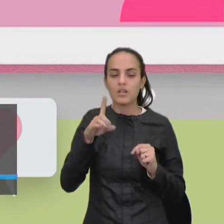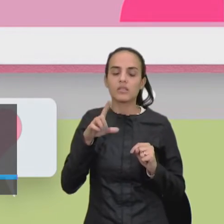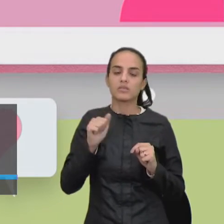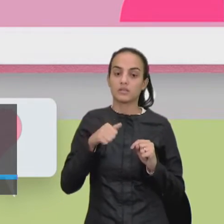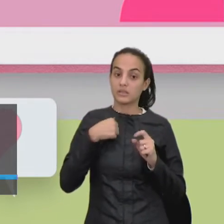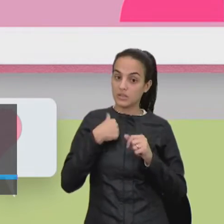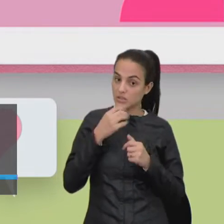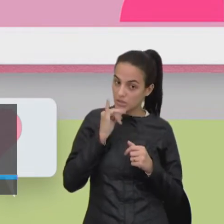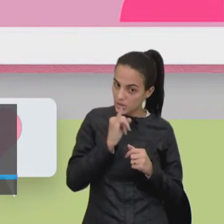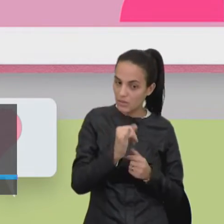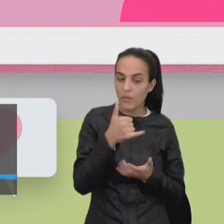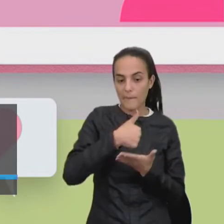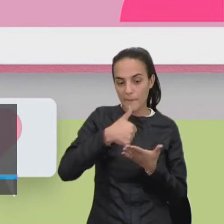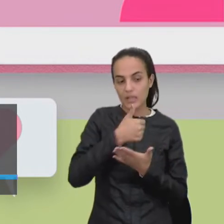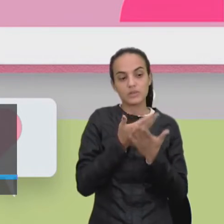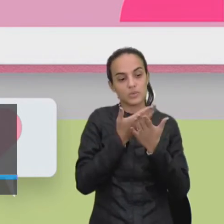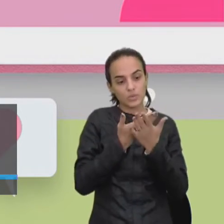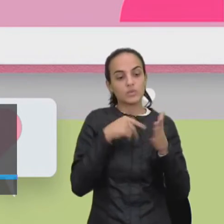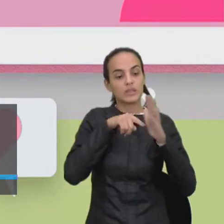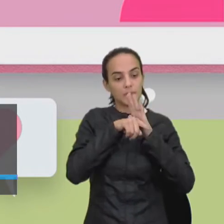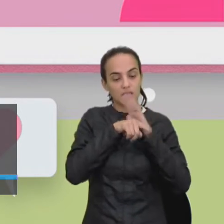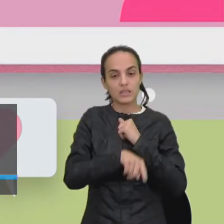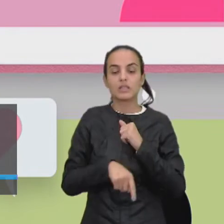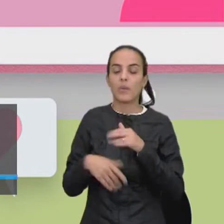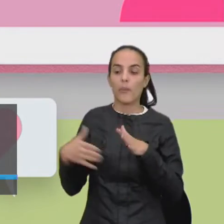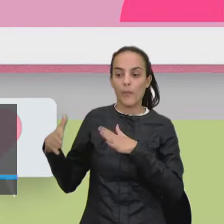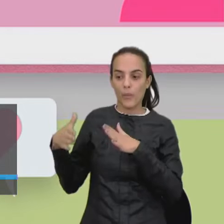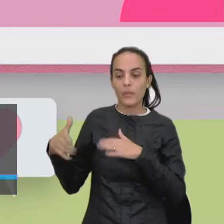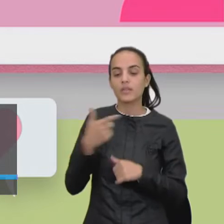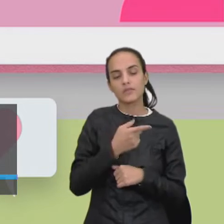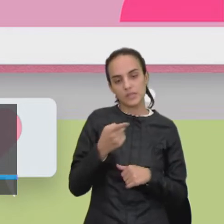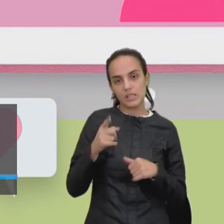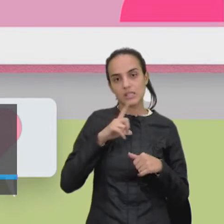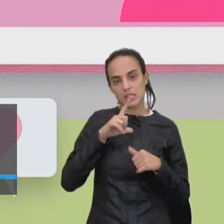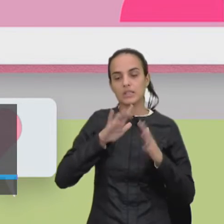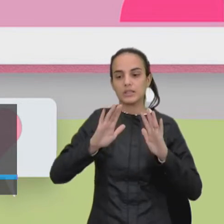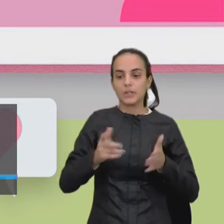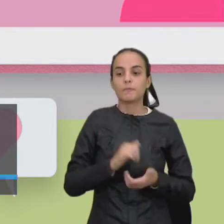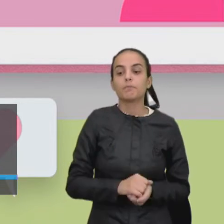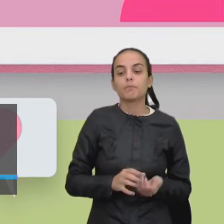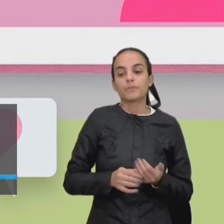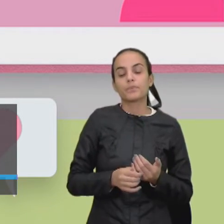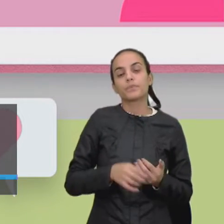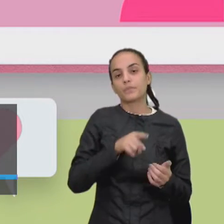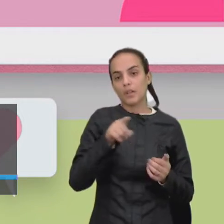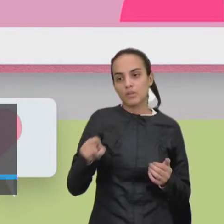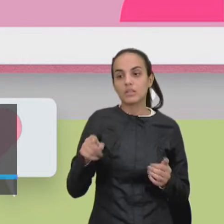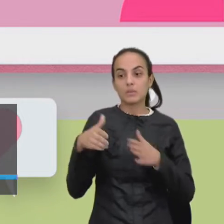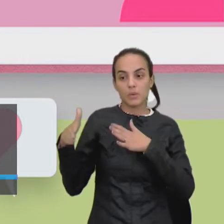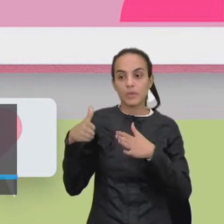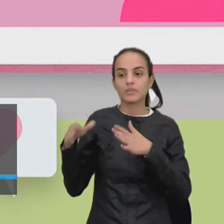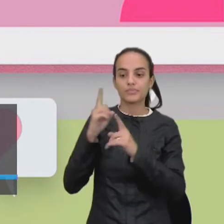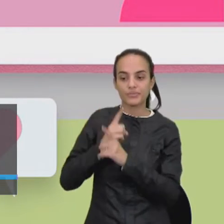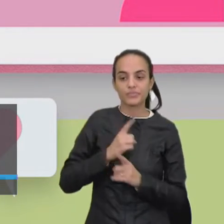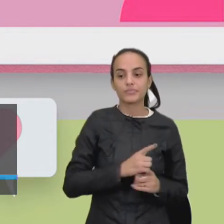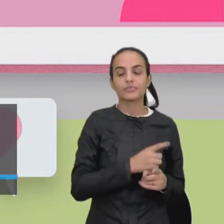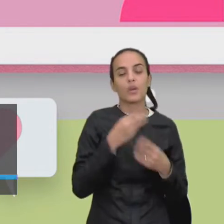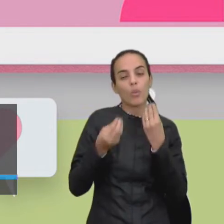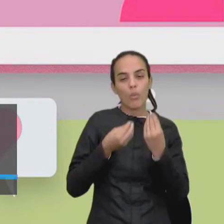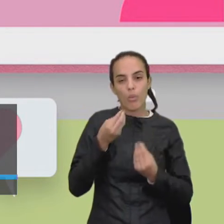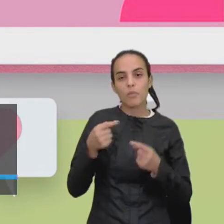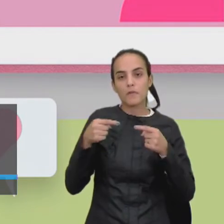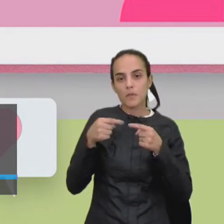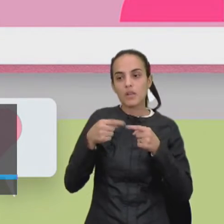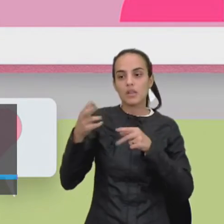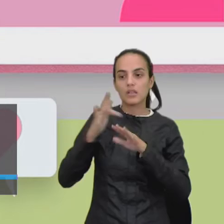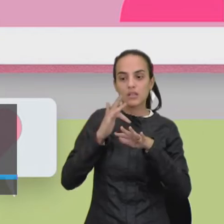Com base no estudo, na pesquisa, que é o momento que vocês estão, né? Então, vocês estão no momento de descobertas. Como é que eu vou me relacionar com as